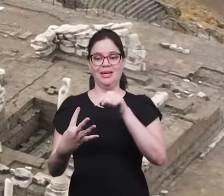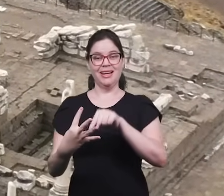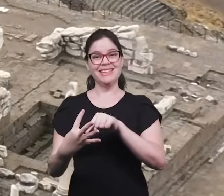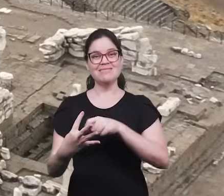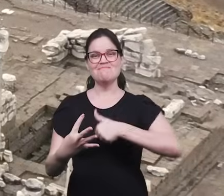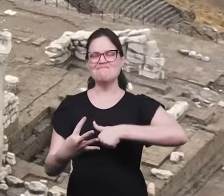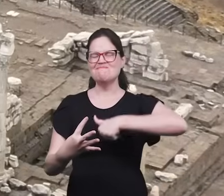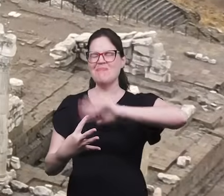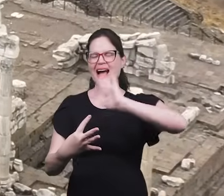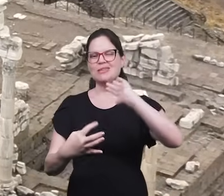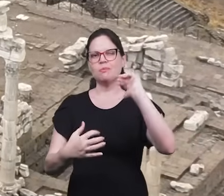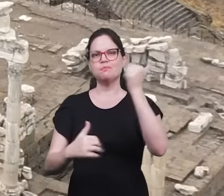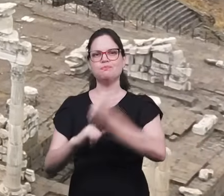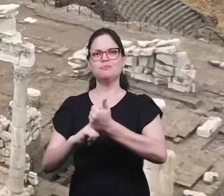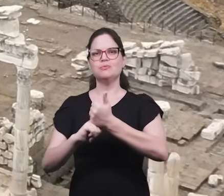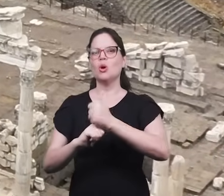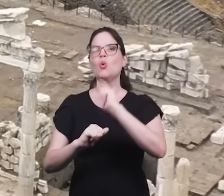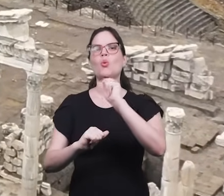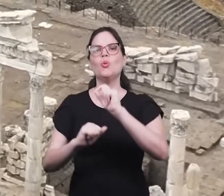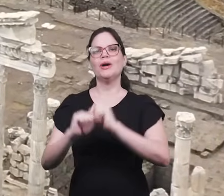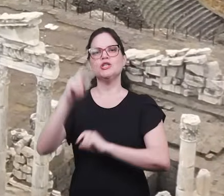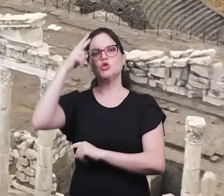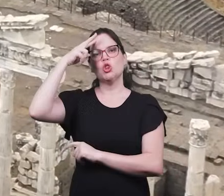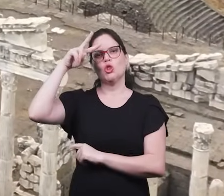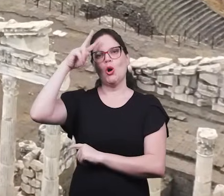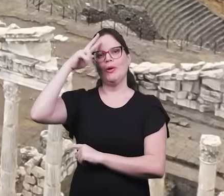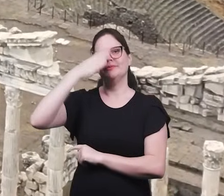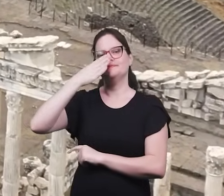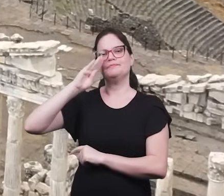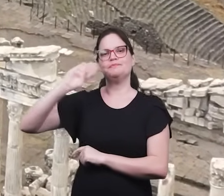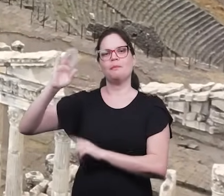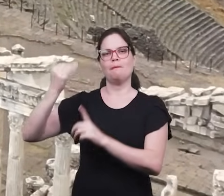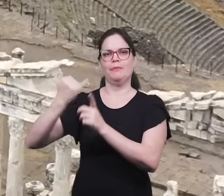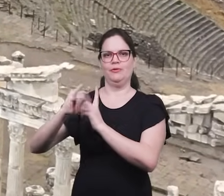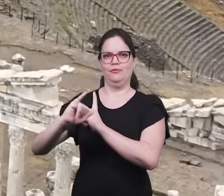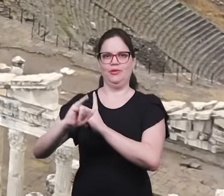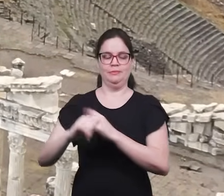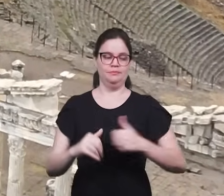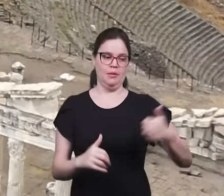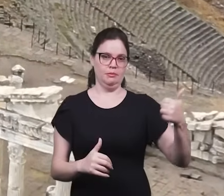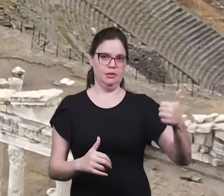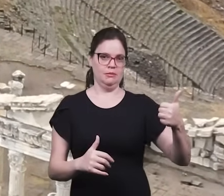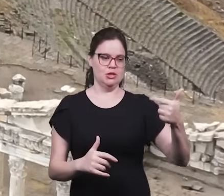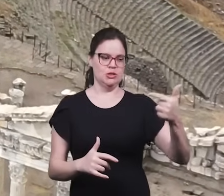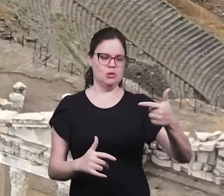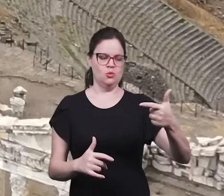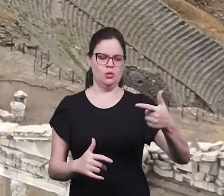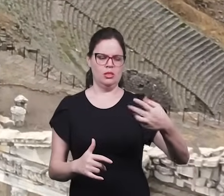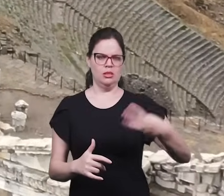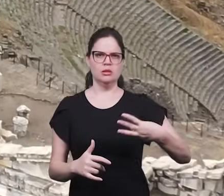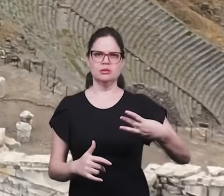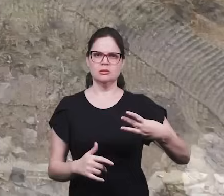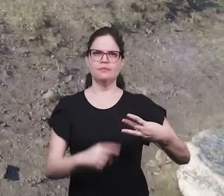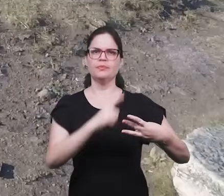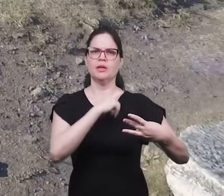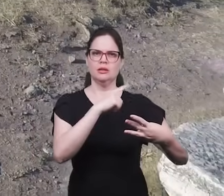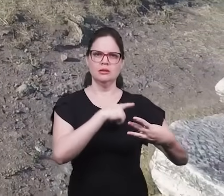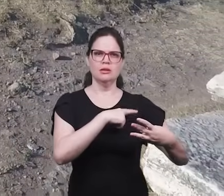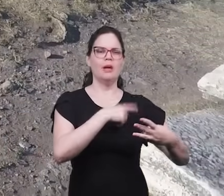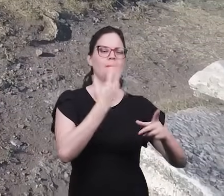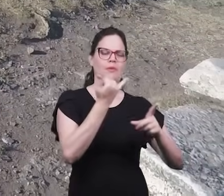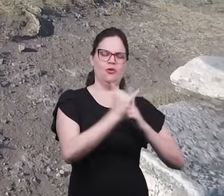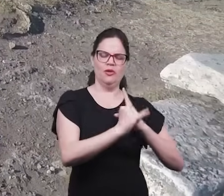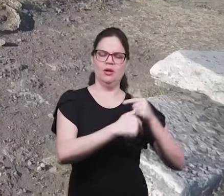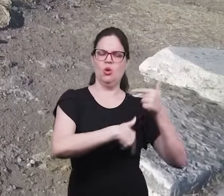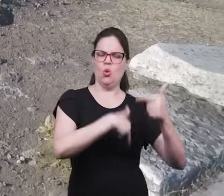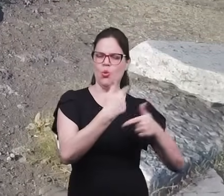histórico passou a dominar, abandonando o profético. Então, as 3